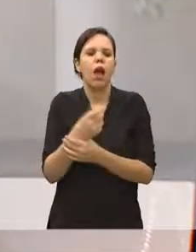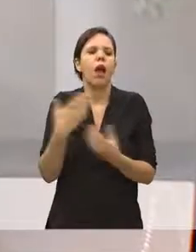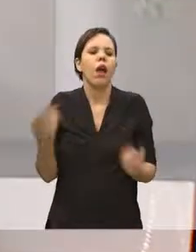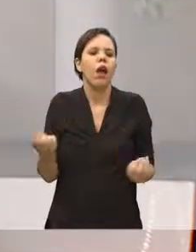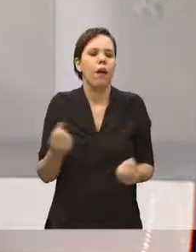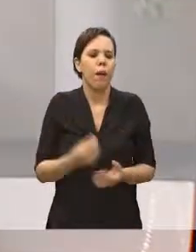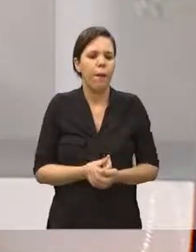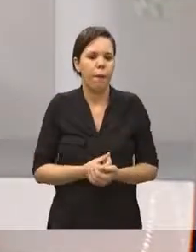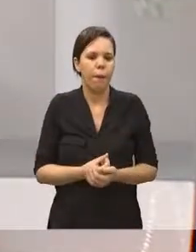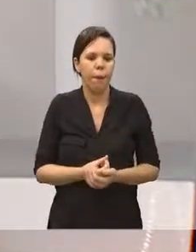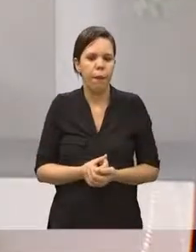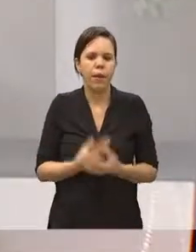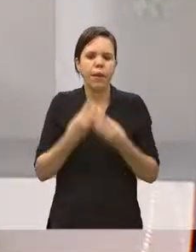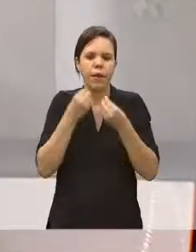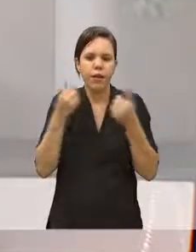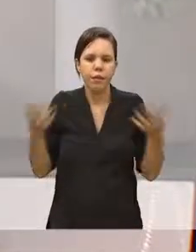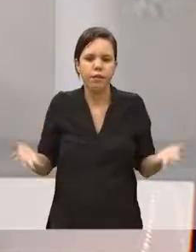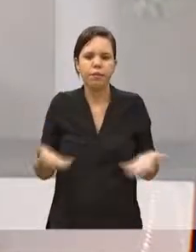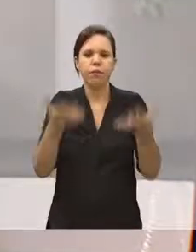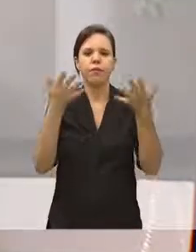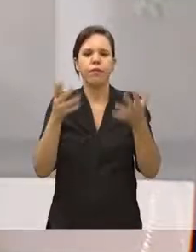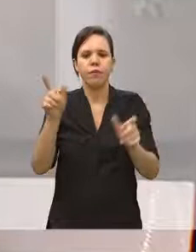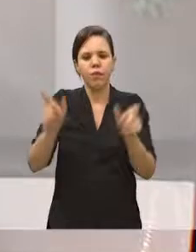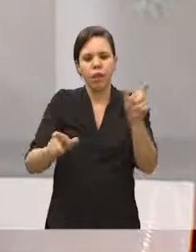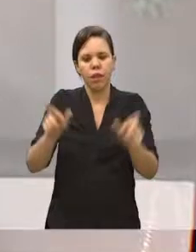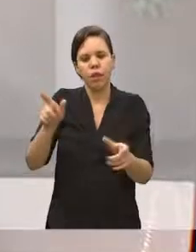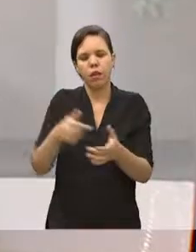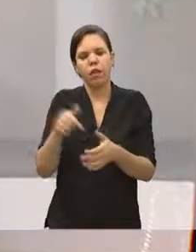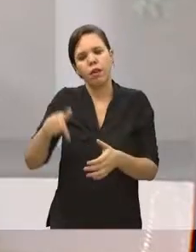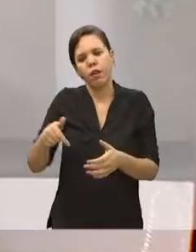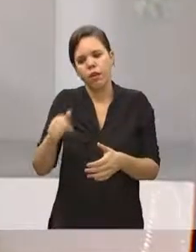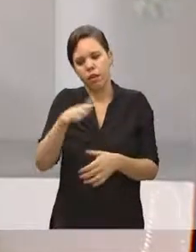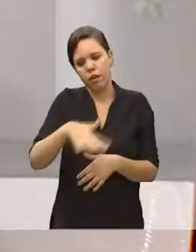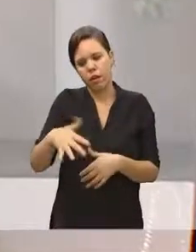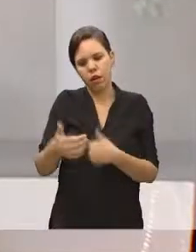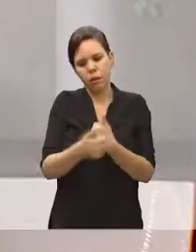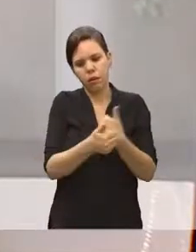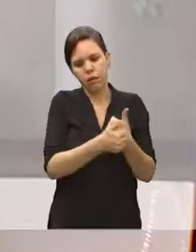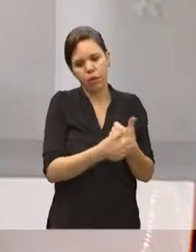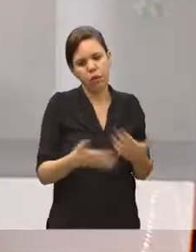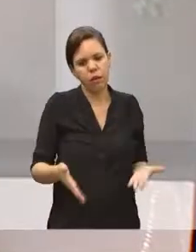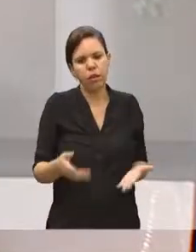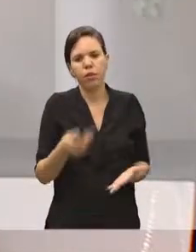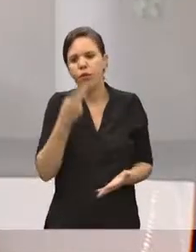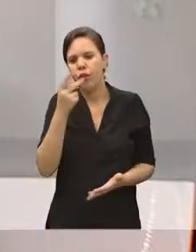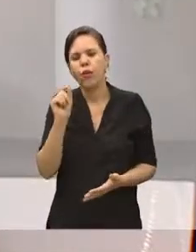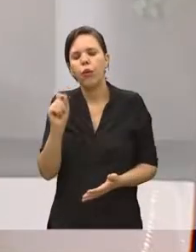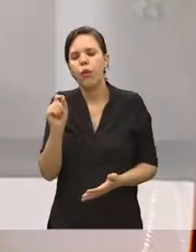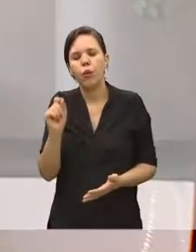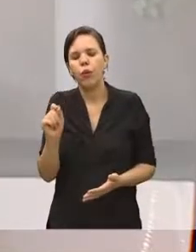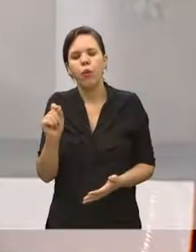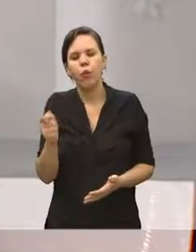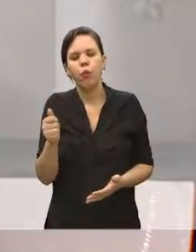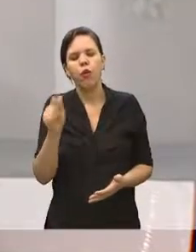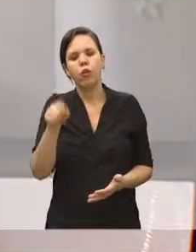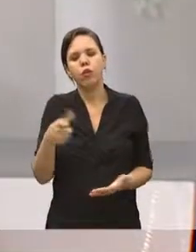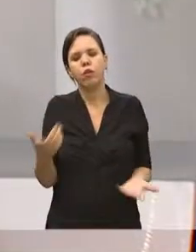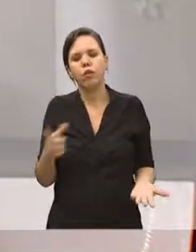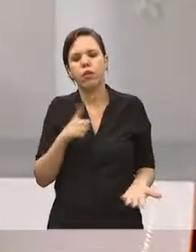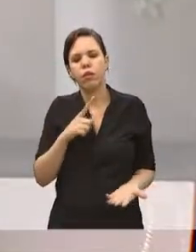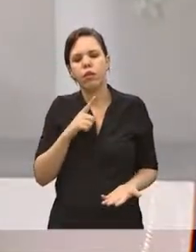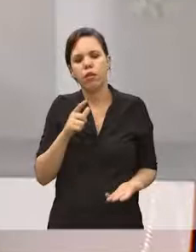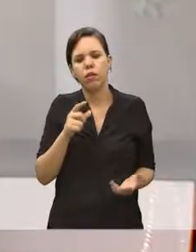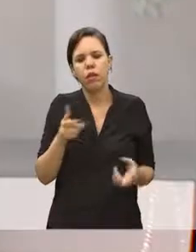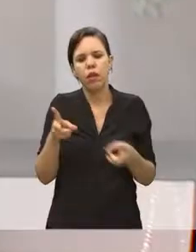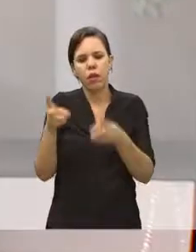de prestigiar as pessoas aqui da nossa região também. Eu queria que você falasse um pouquinho dessa questão de ter esse